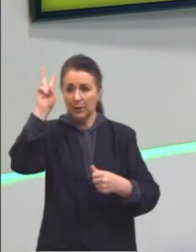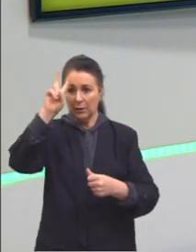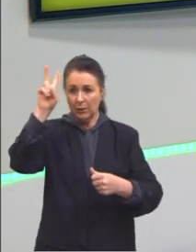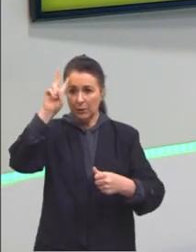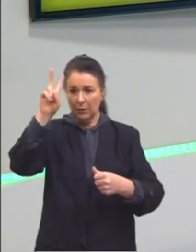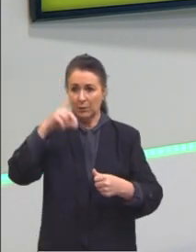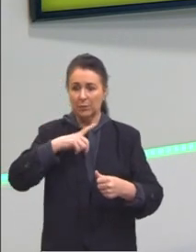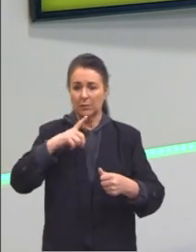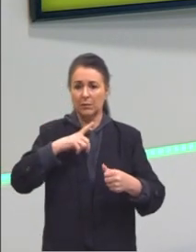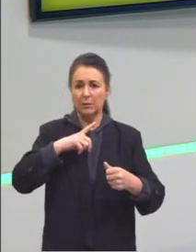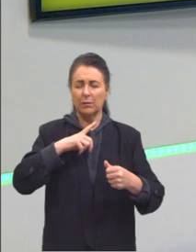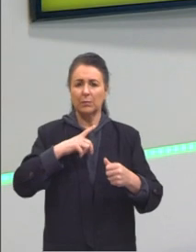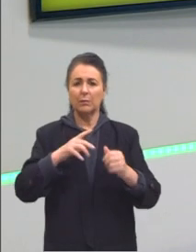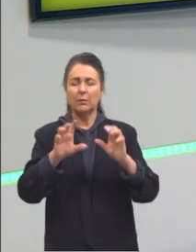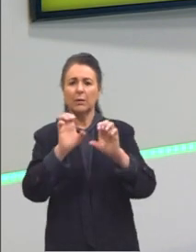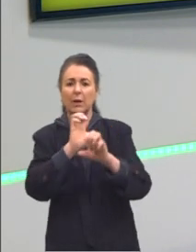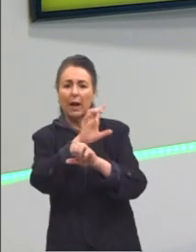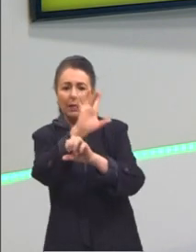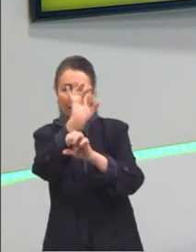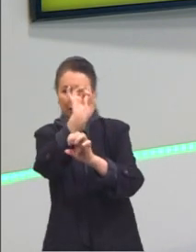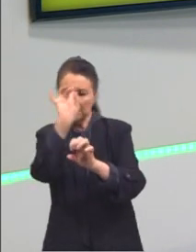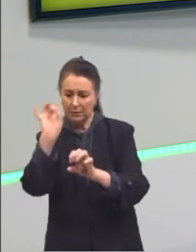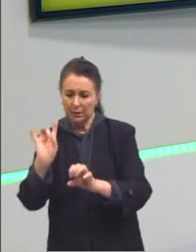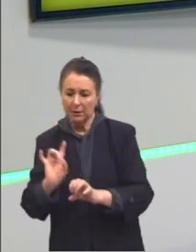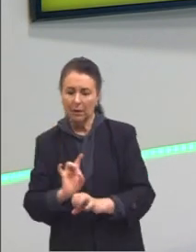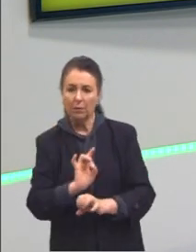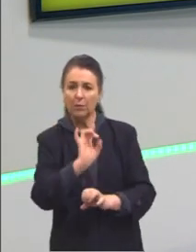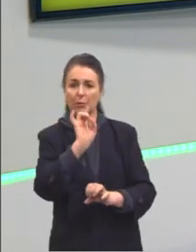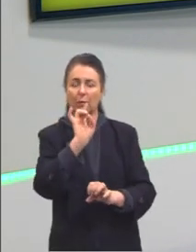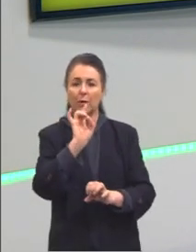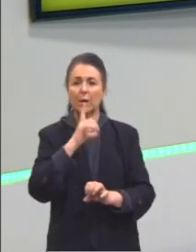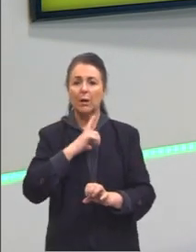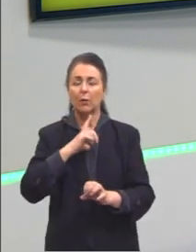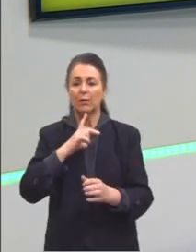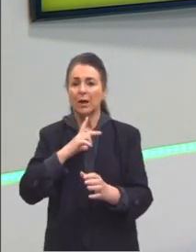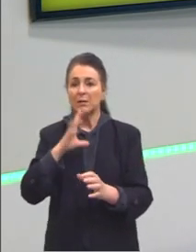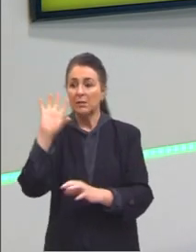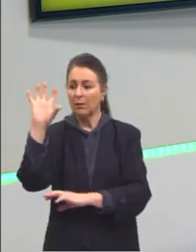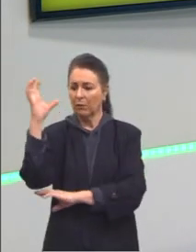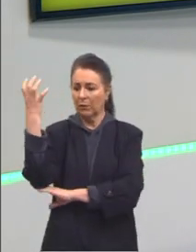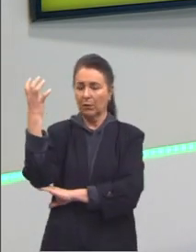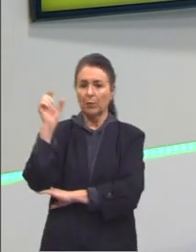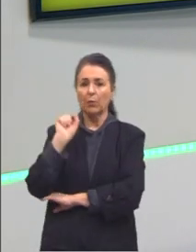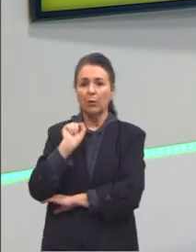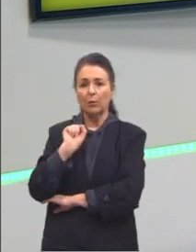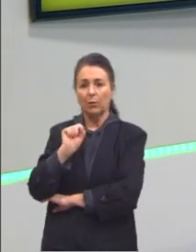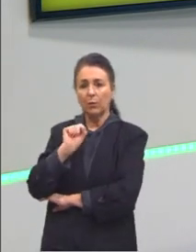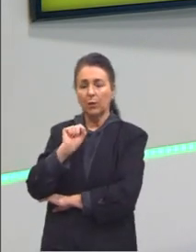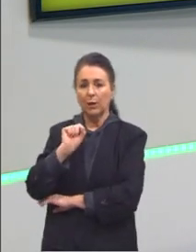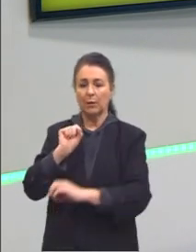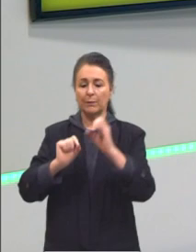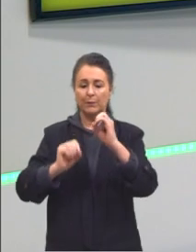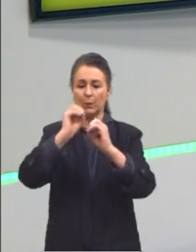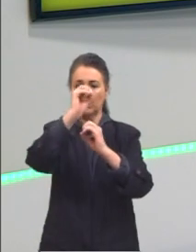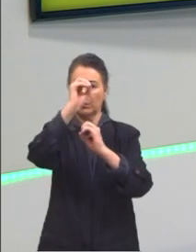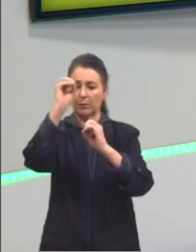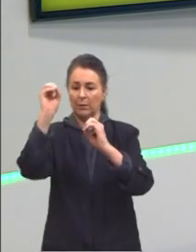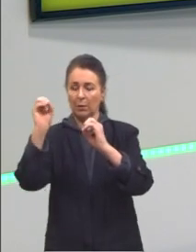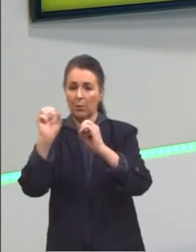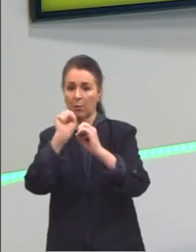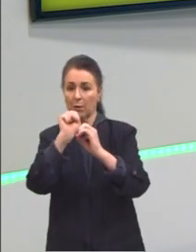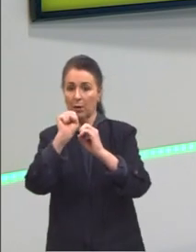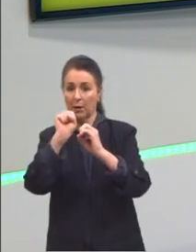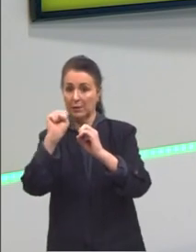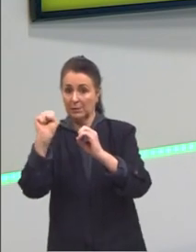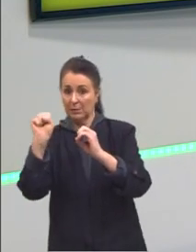que tem estado fundamental estado excitado ele acaba ocorrendo esse fenômeno onde o orbital S ele